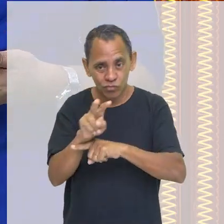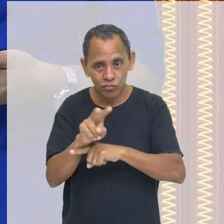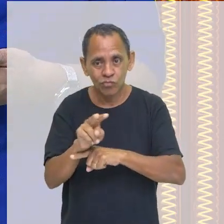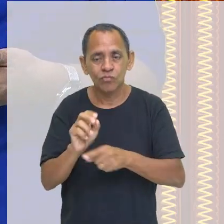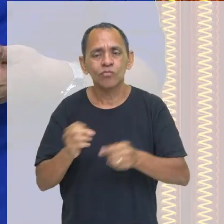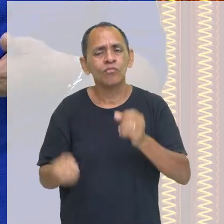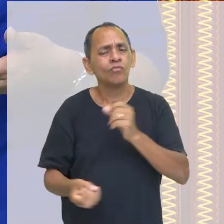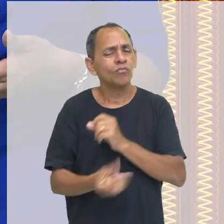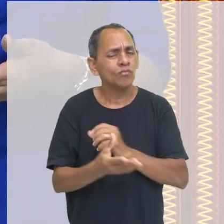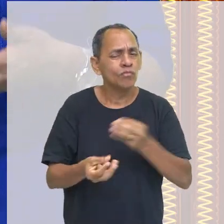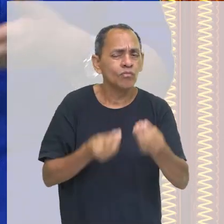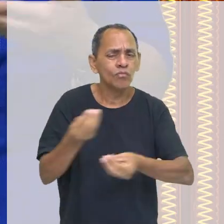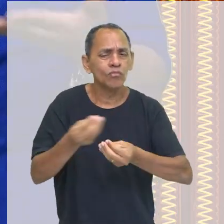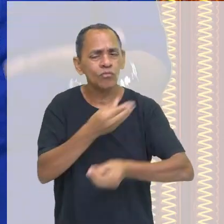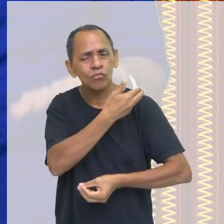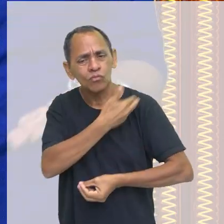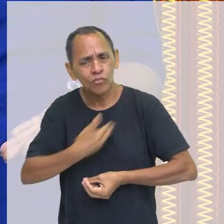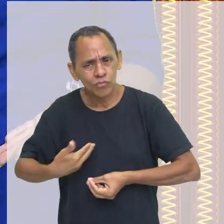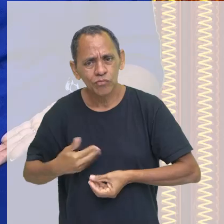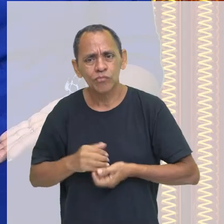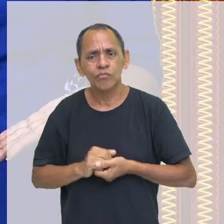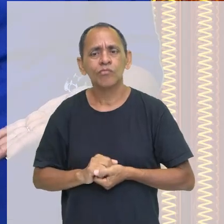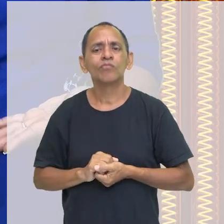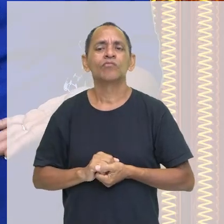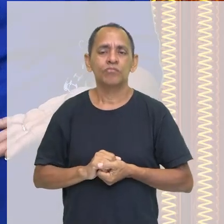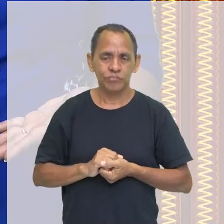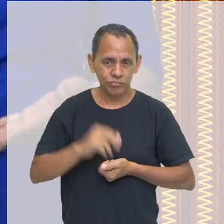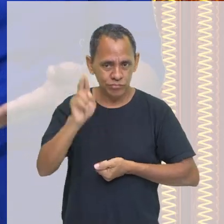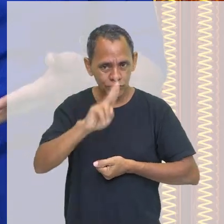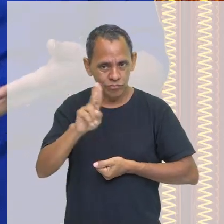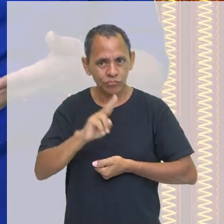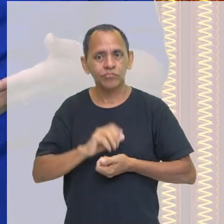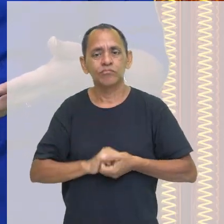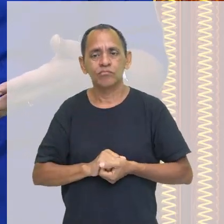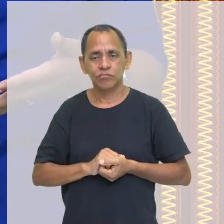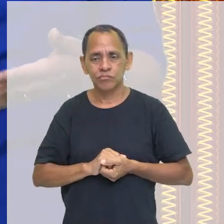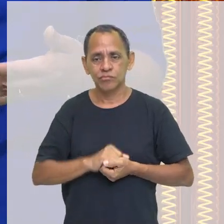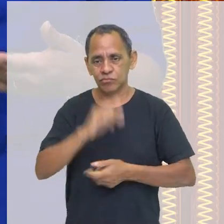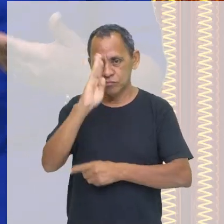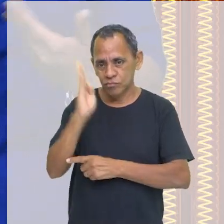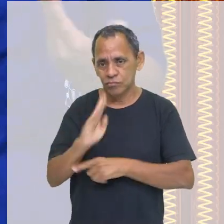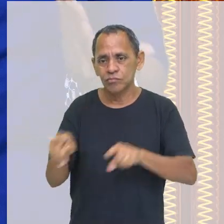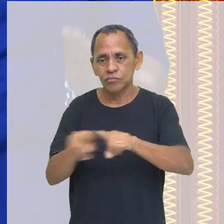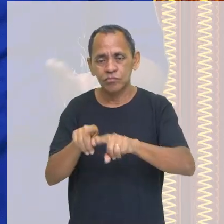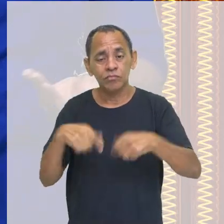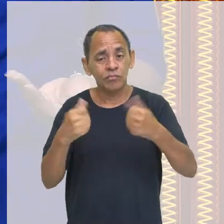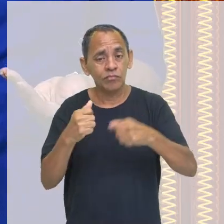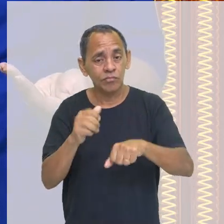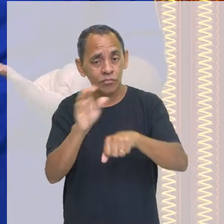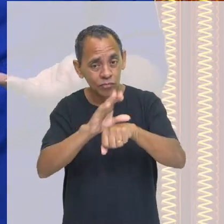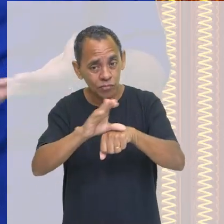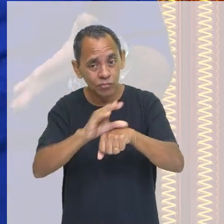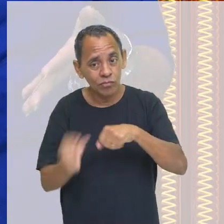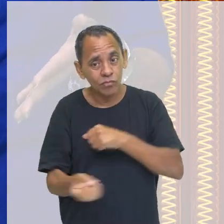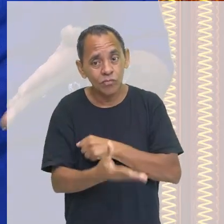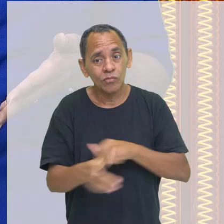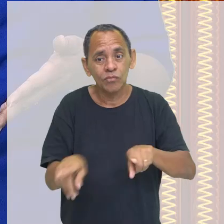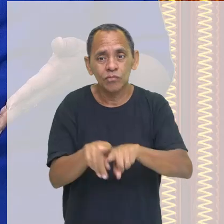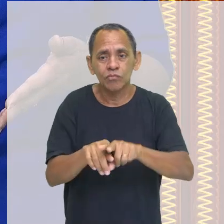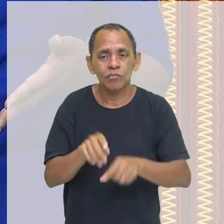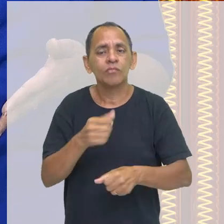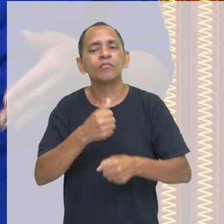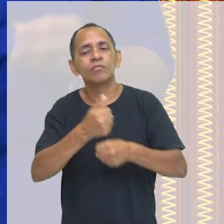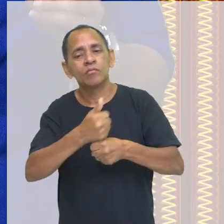nova forma de governo que estava sendo implementada no país. Era necessário ter uma nova Constituição e